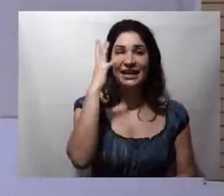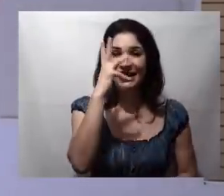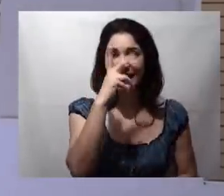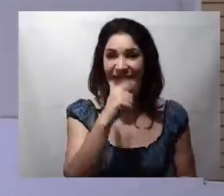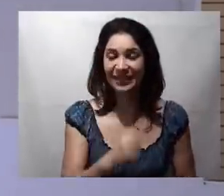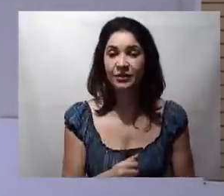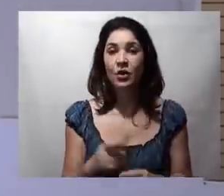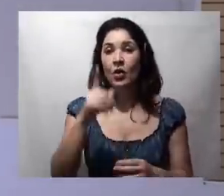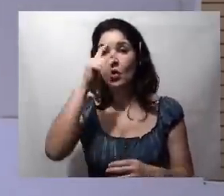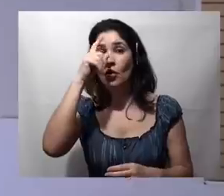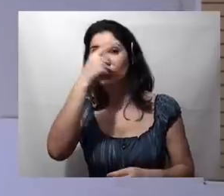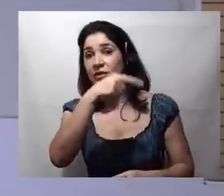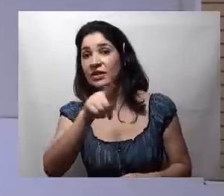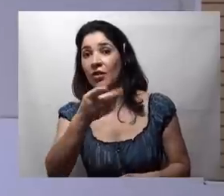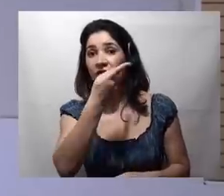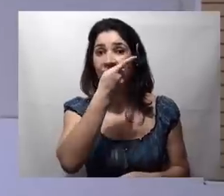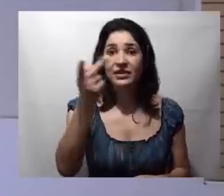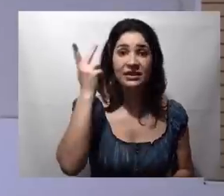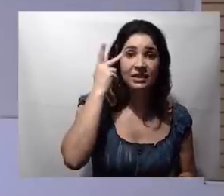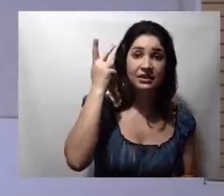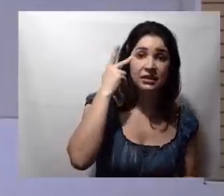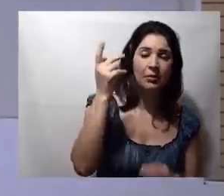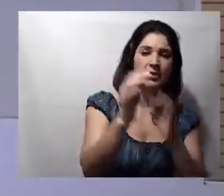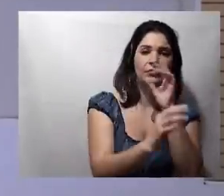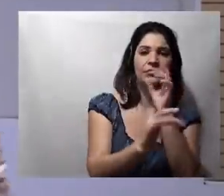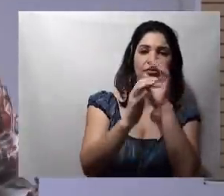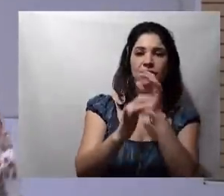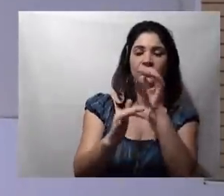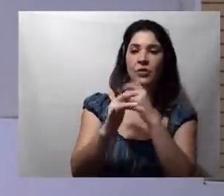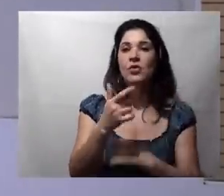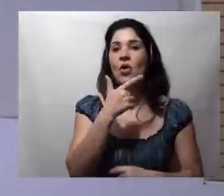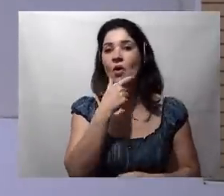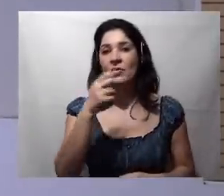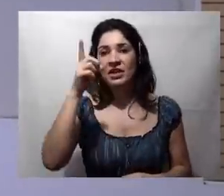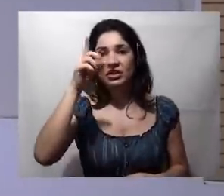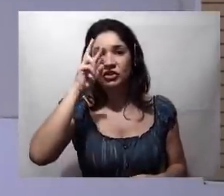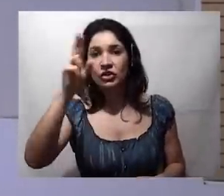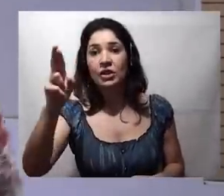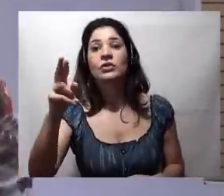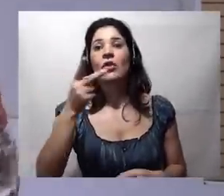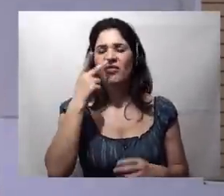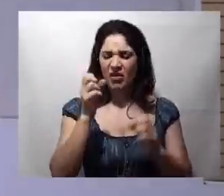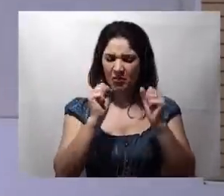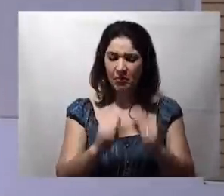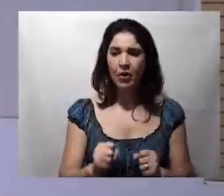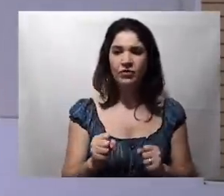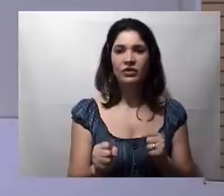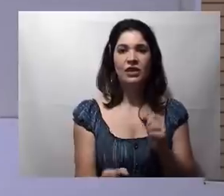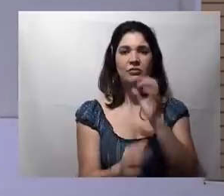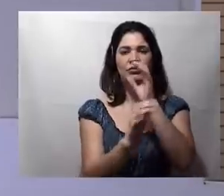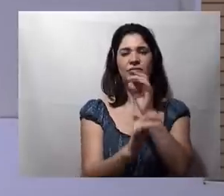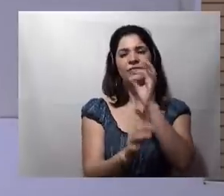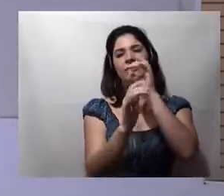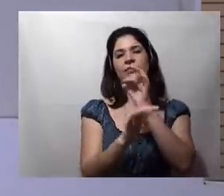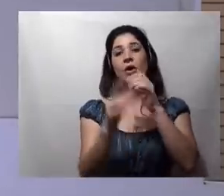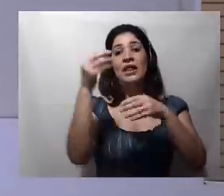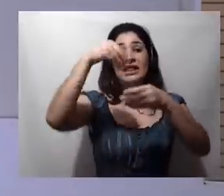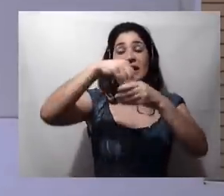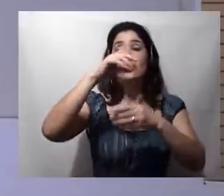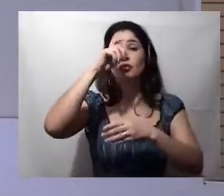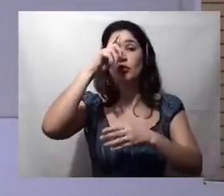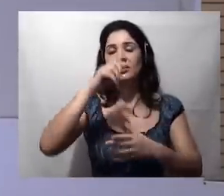pandemia nos hospitais em campinas diretor autorizou que não vai para o corredor porca